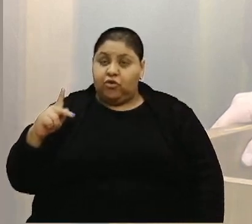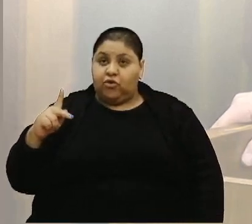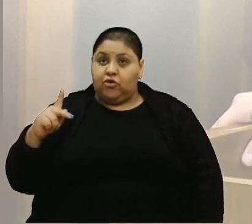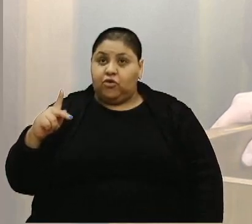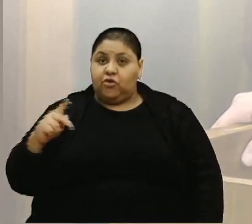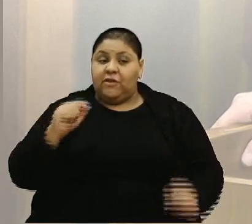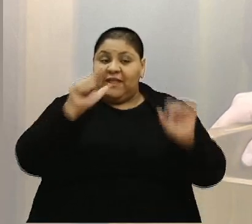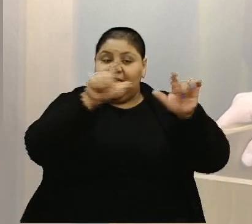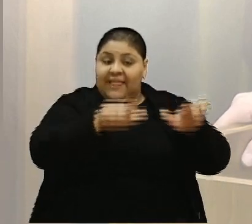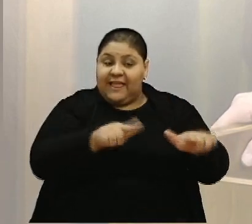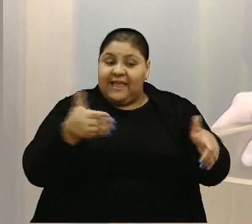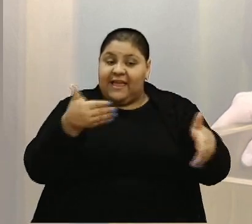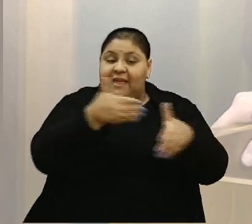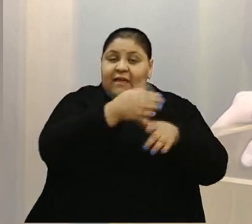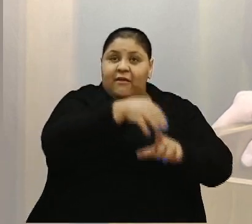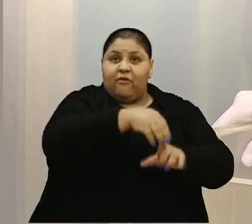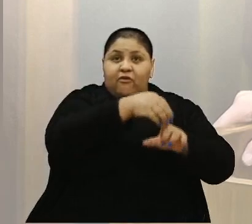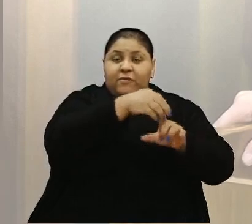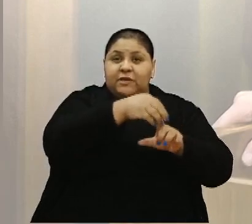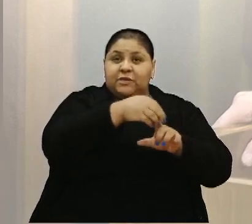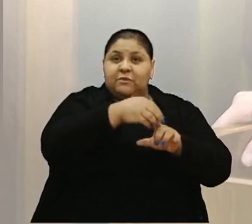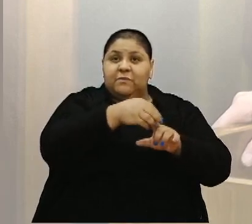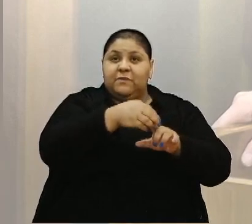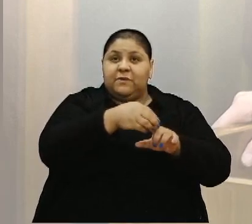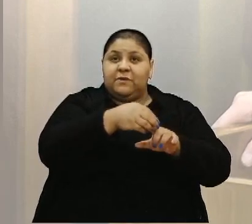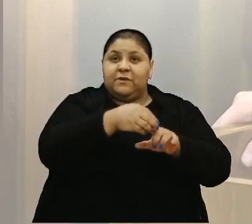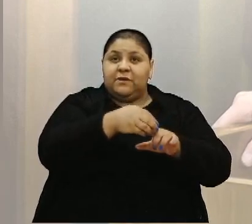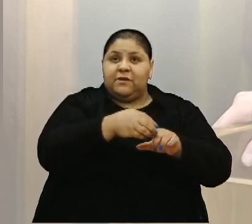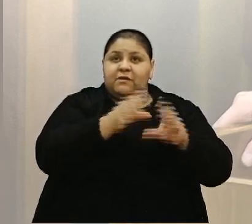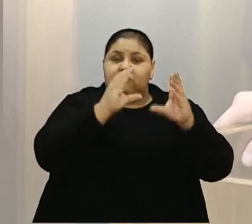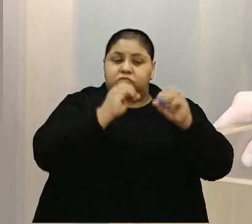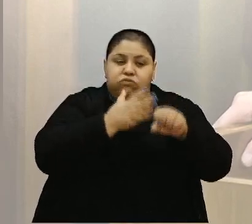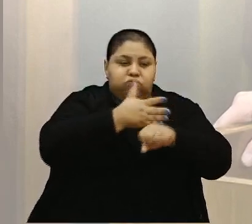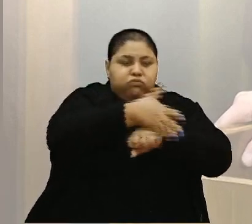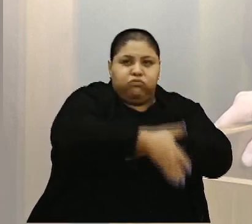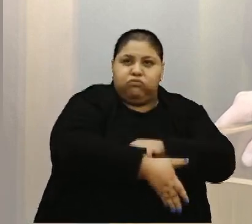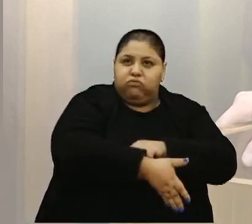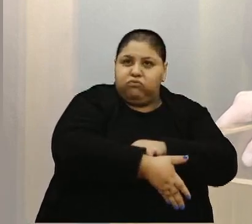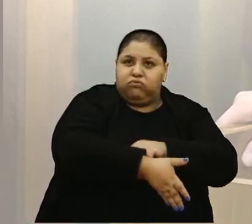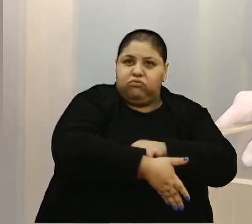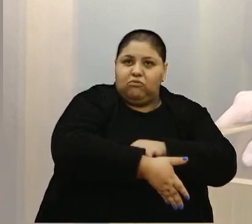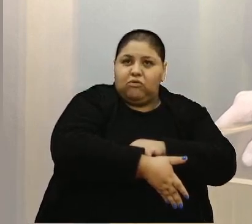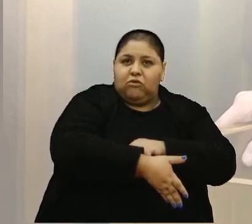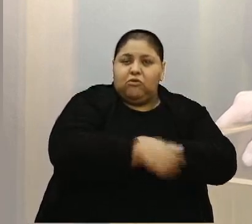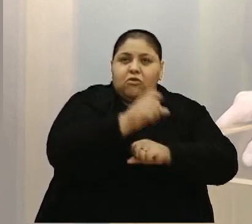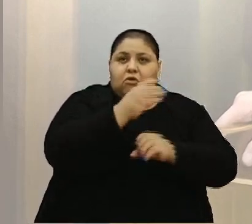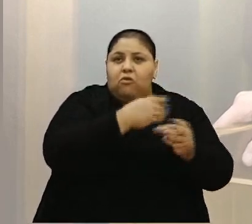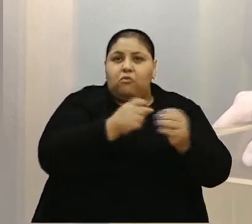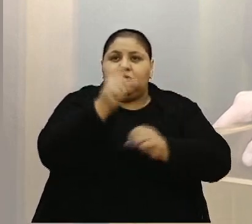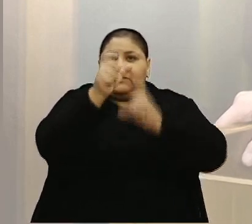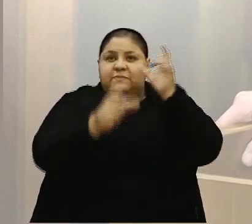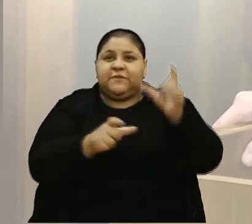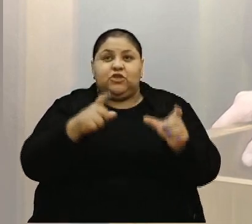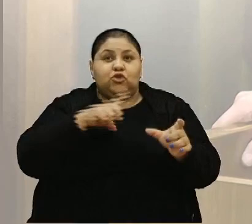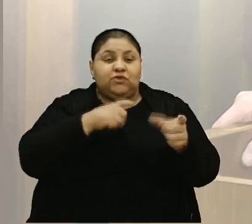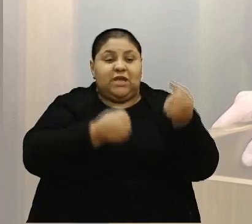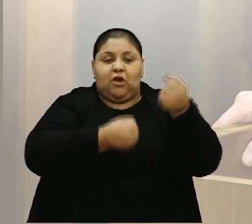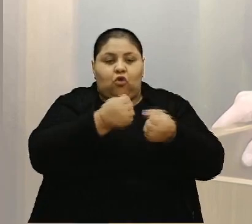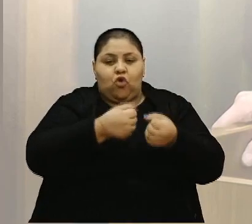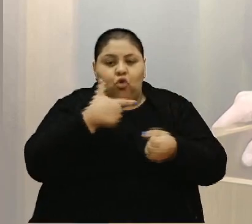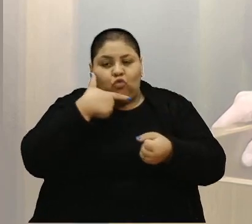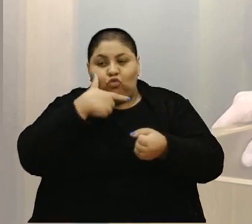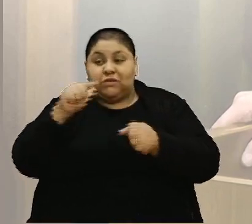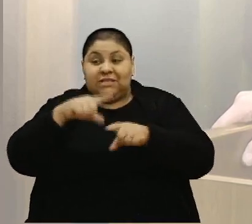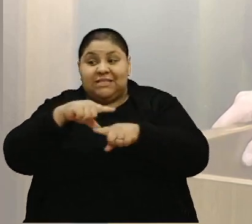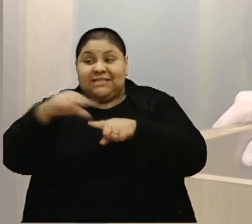local, principalmente no horário da meia-noite. Muitos moradores não têm um meio de locomoção, então não conseguiram sair das